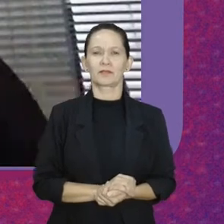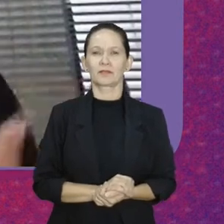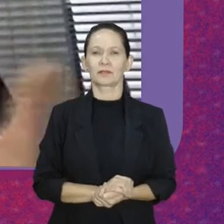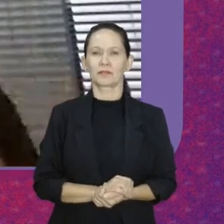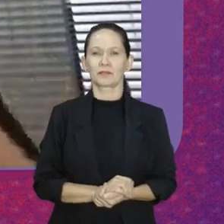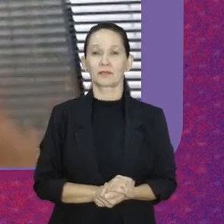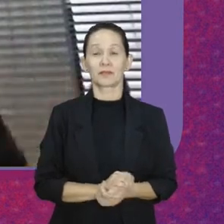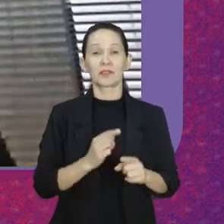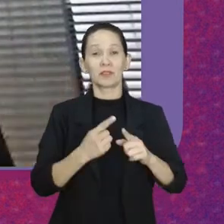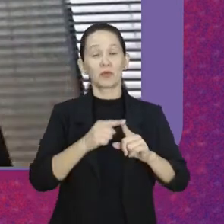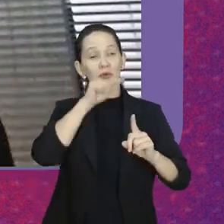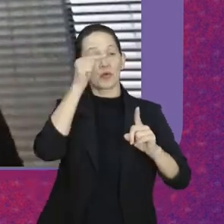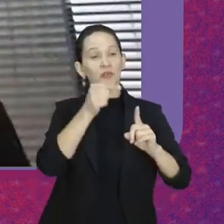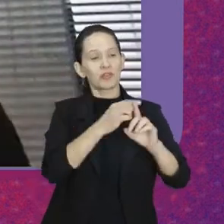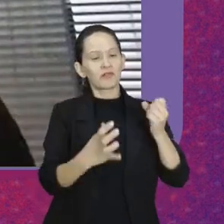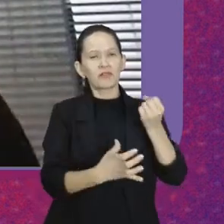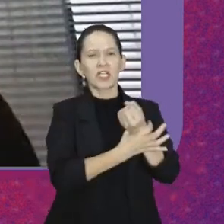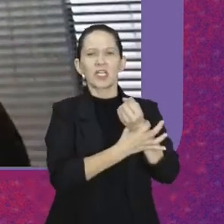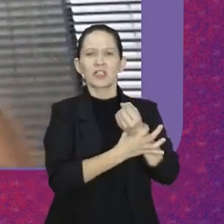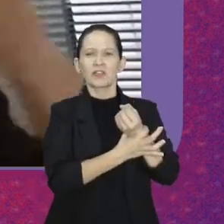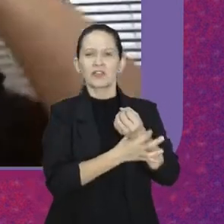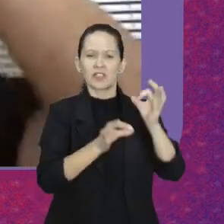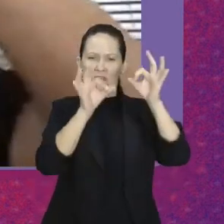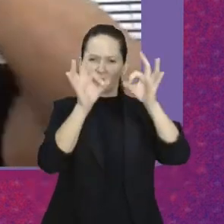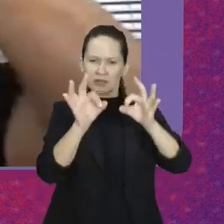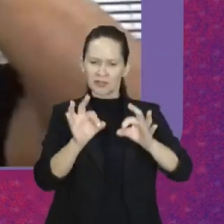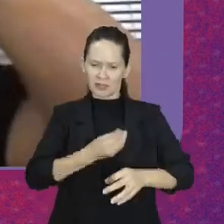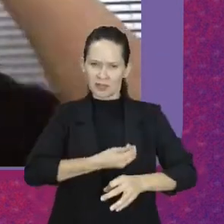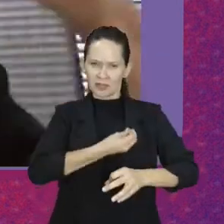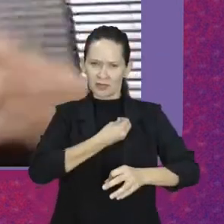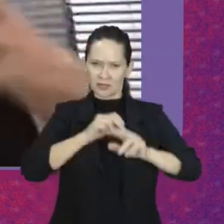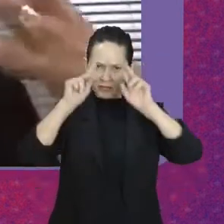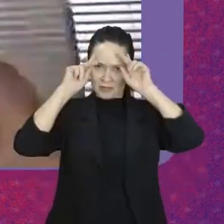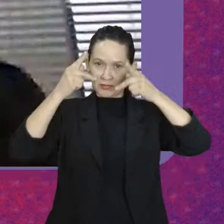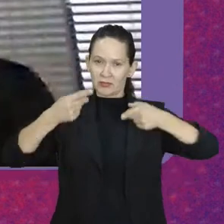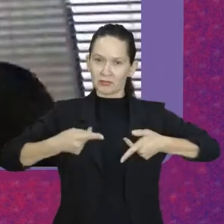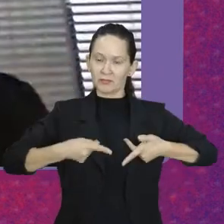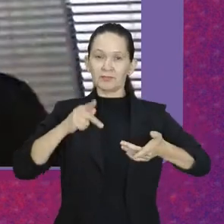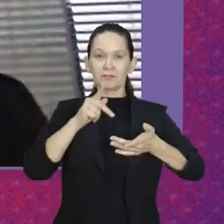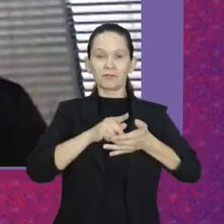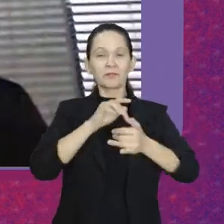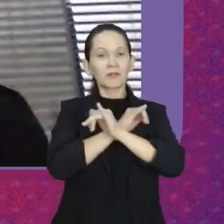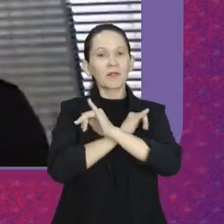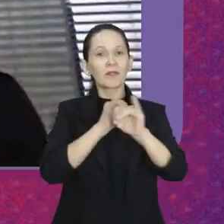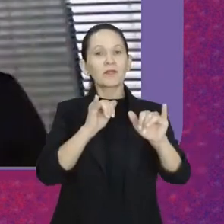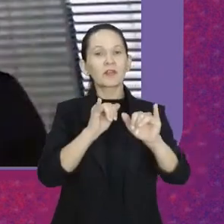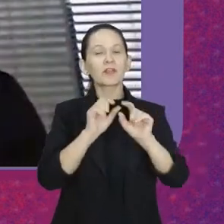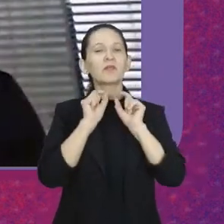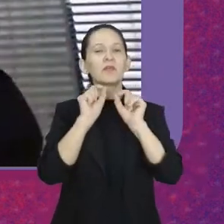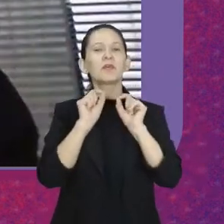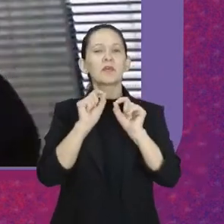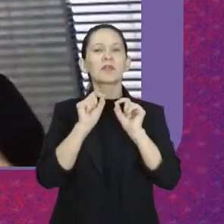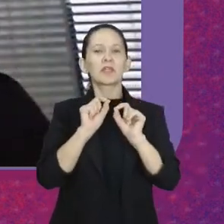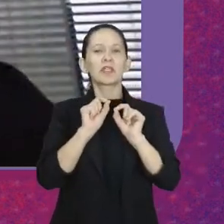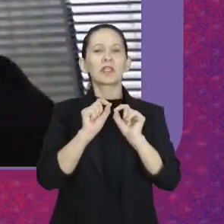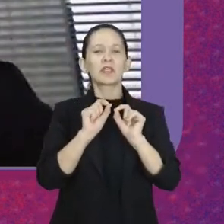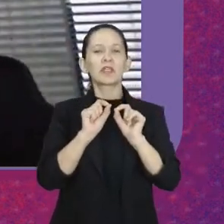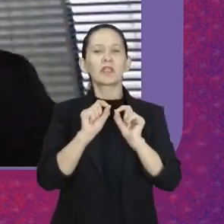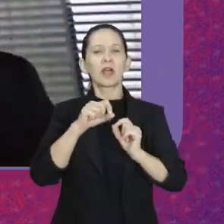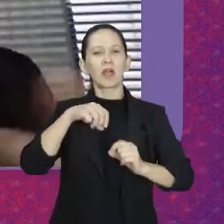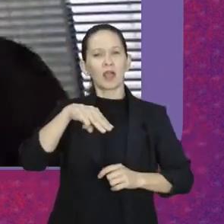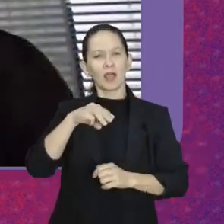com a garantia mesmo da dignidade humana, né? Então, nós, de fato, reforçamos aí o que a Maria